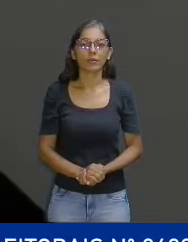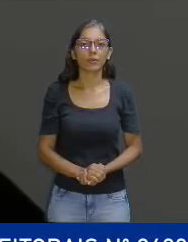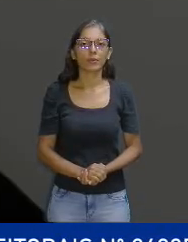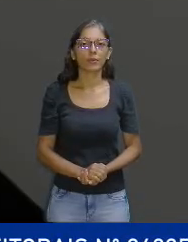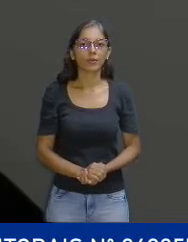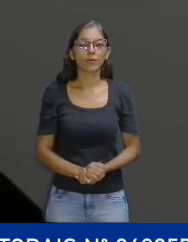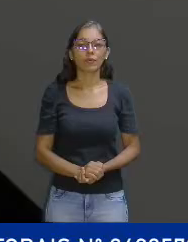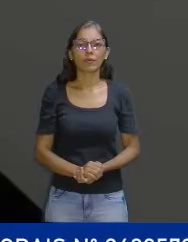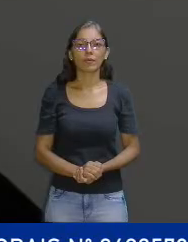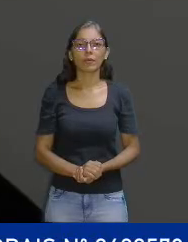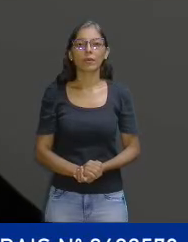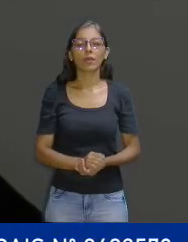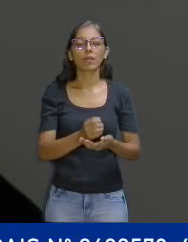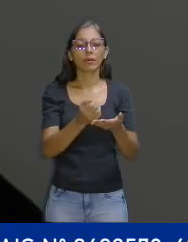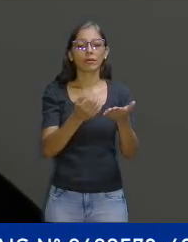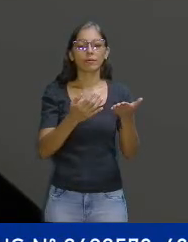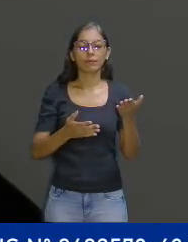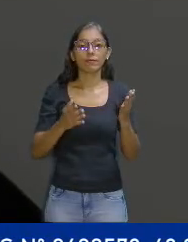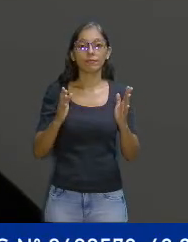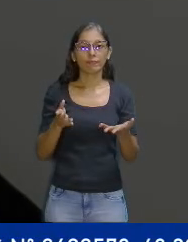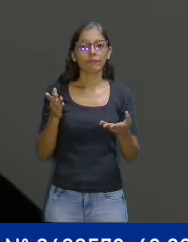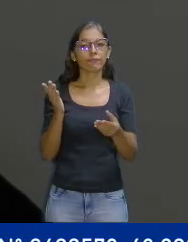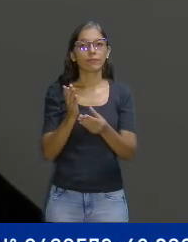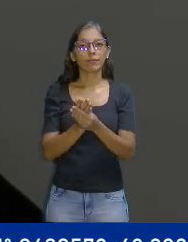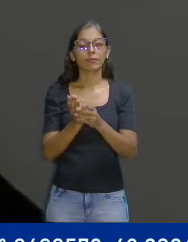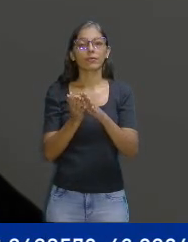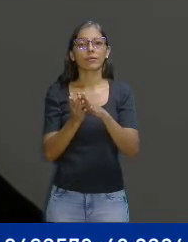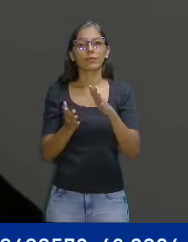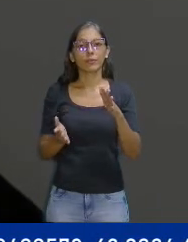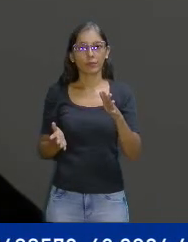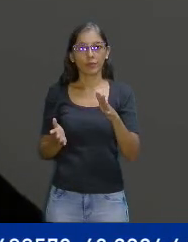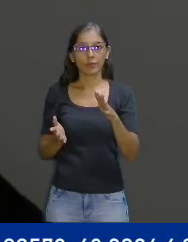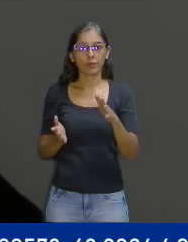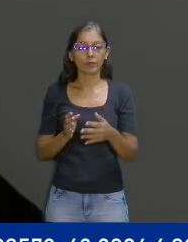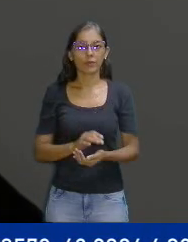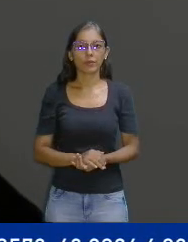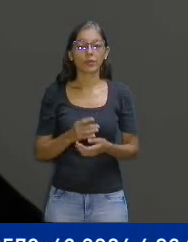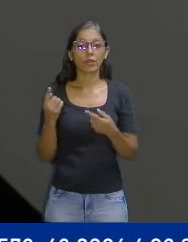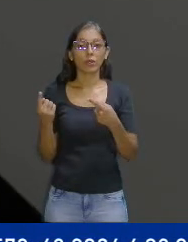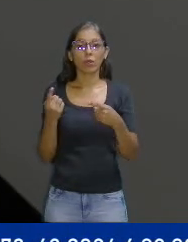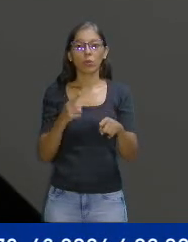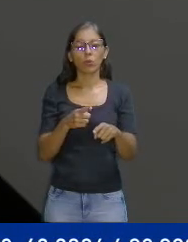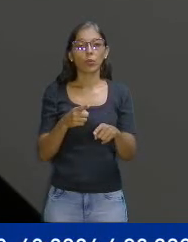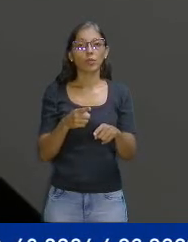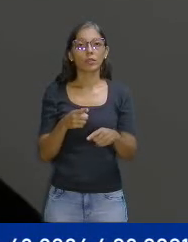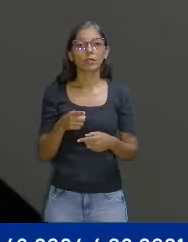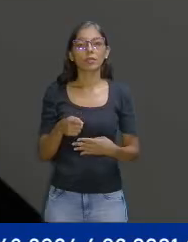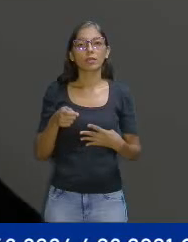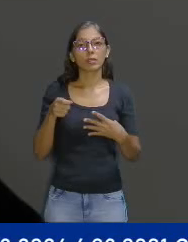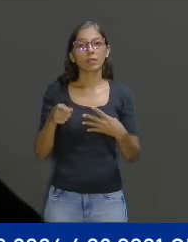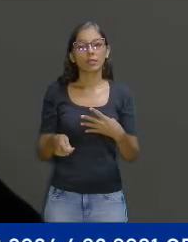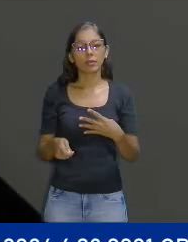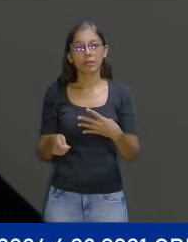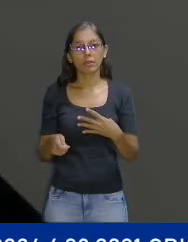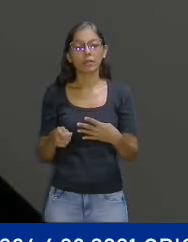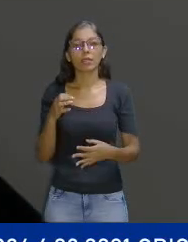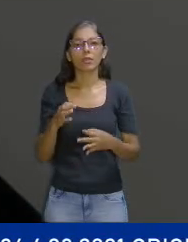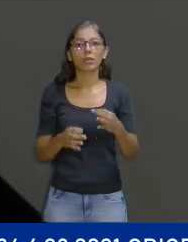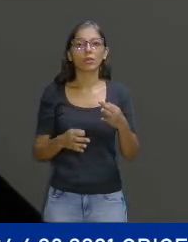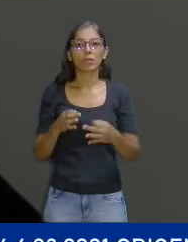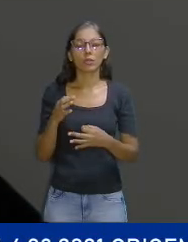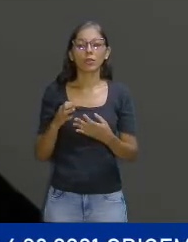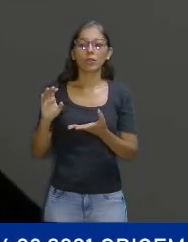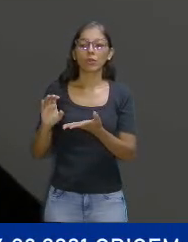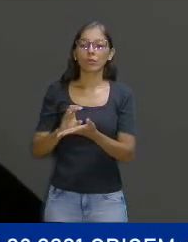Conforme relatado, cuida dos autos de recurso eleitoral interposto contra a sentença que Na tela, a juíza Paola Santos. campanha de Raimundo